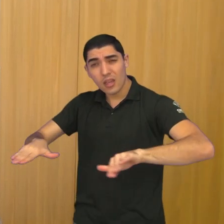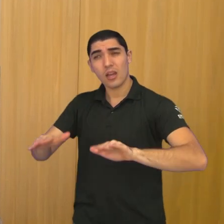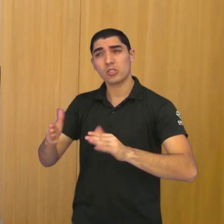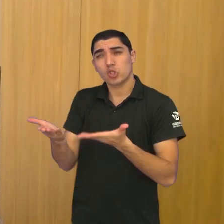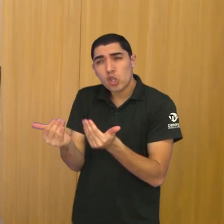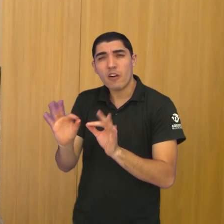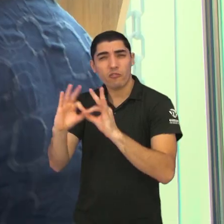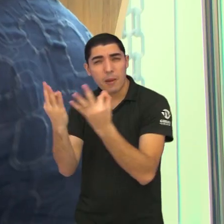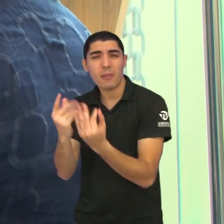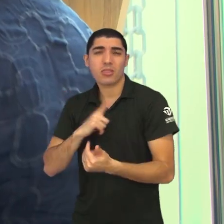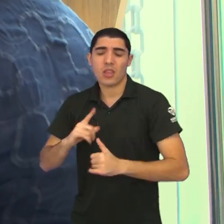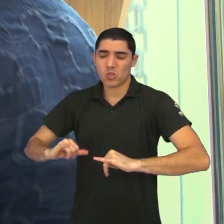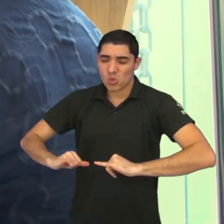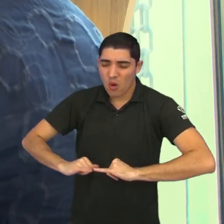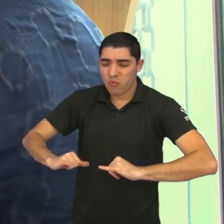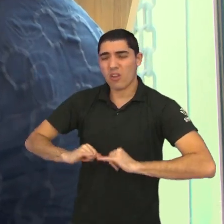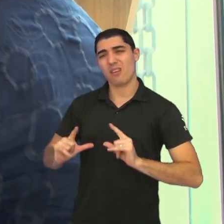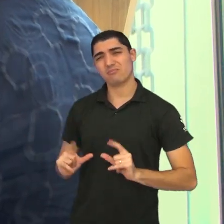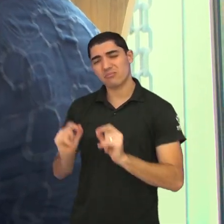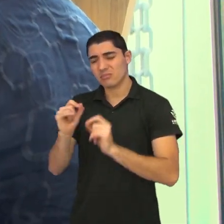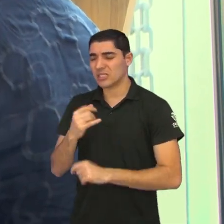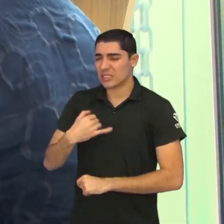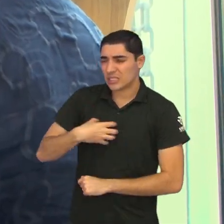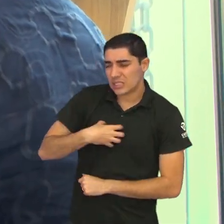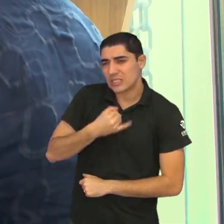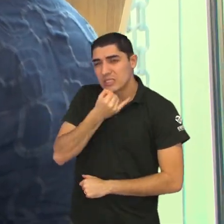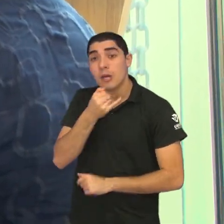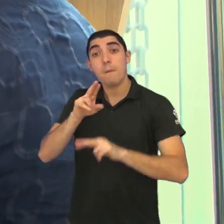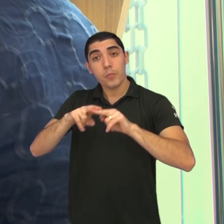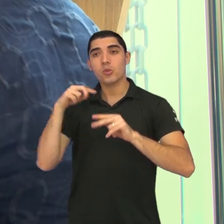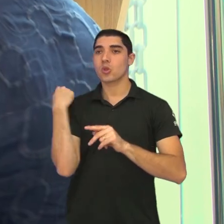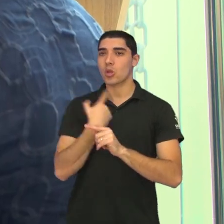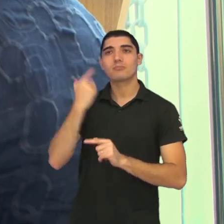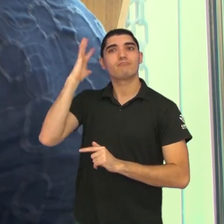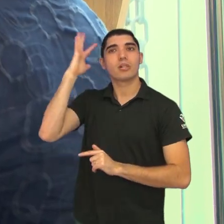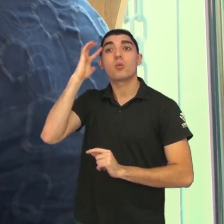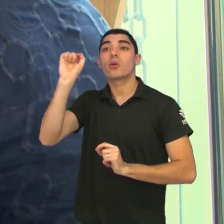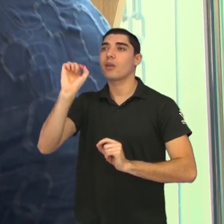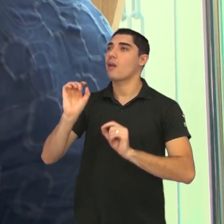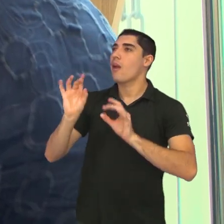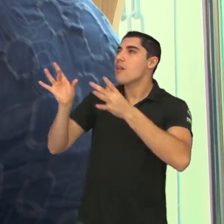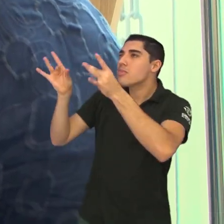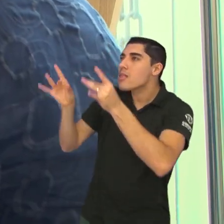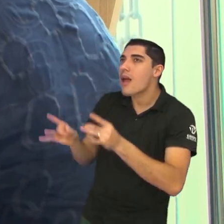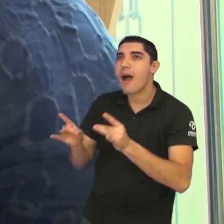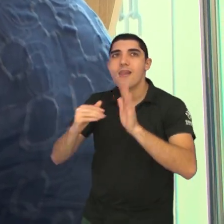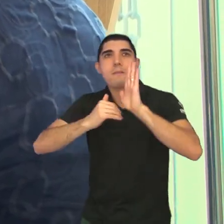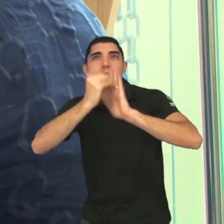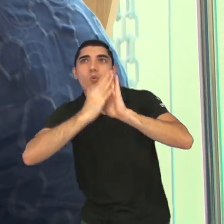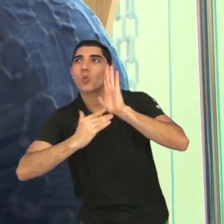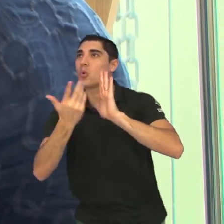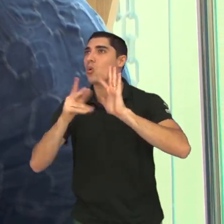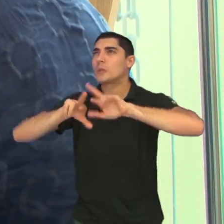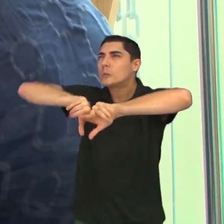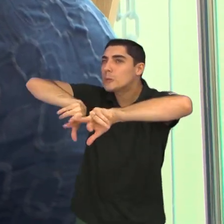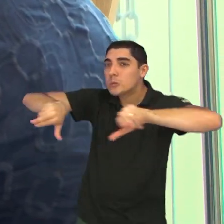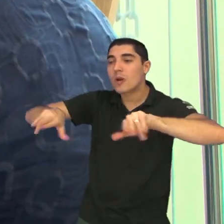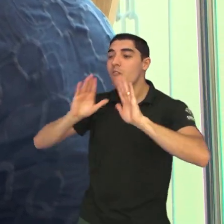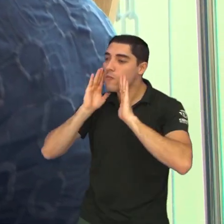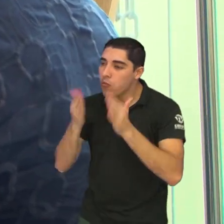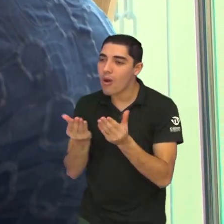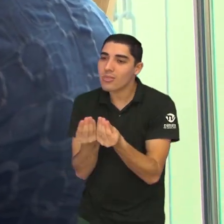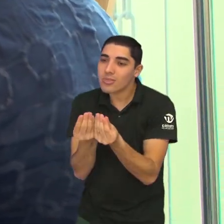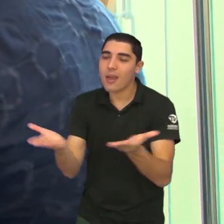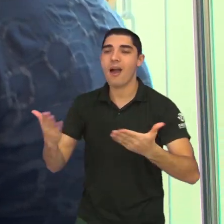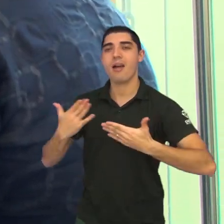muito impactadas com a doença do câncer. Então, cada detalhe, cada cor, cada disposição, todas as atividades é